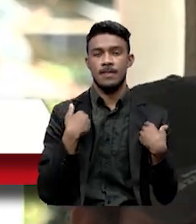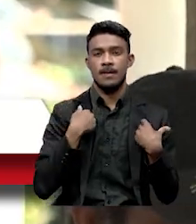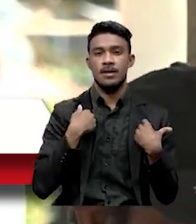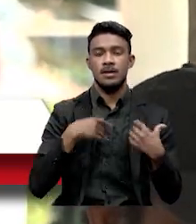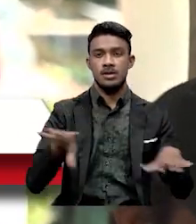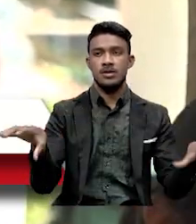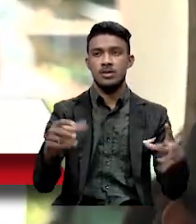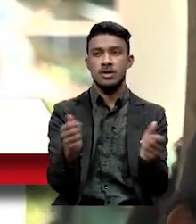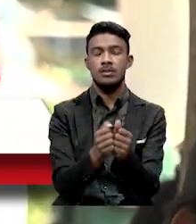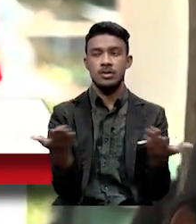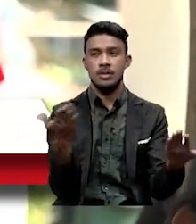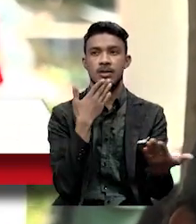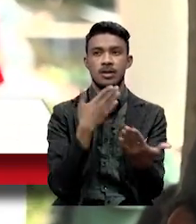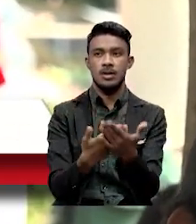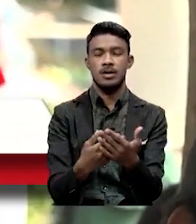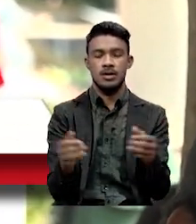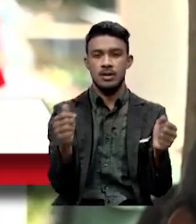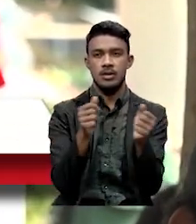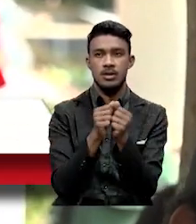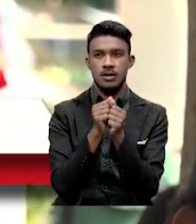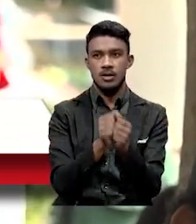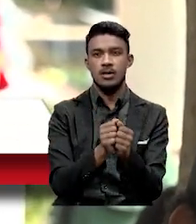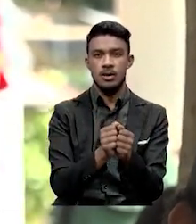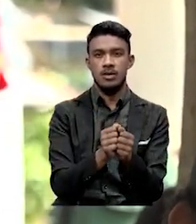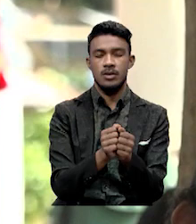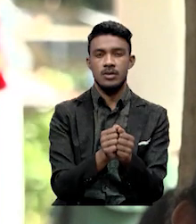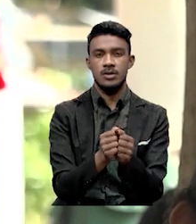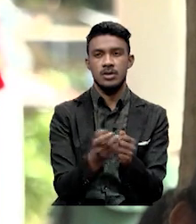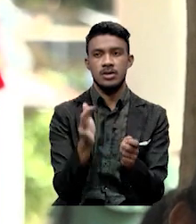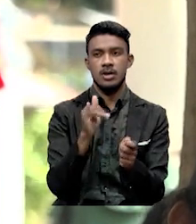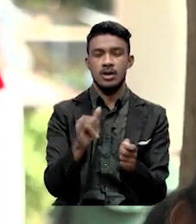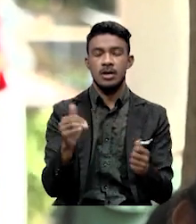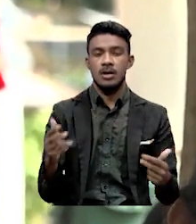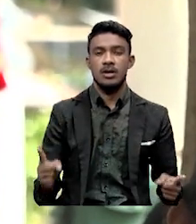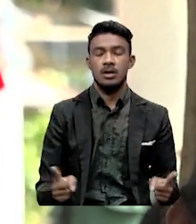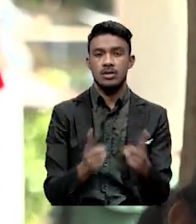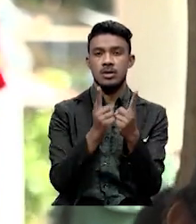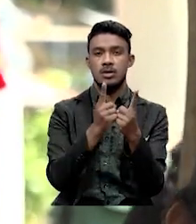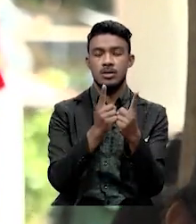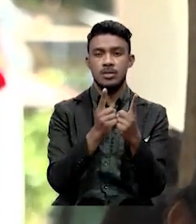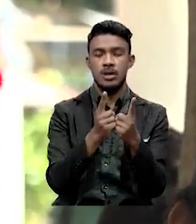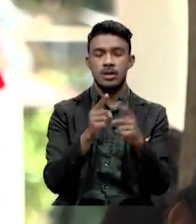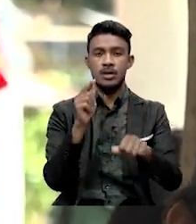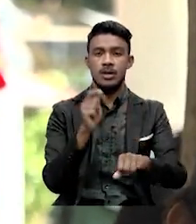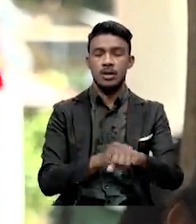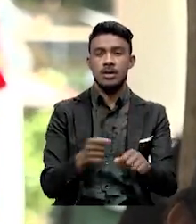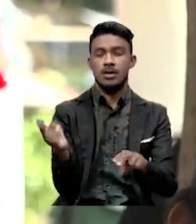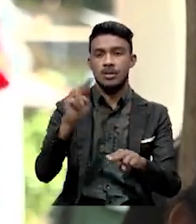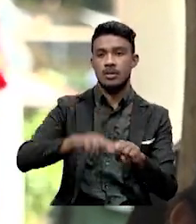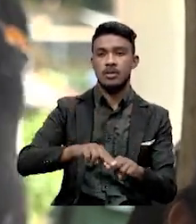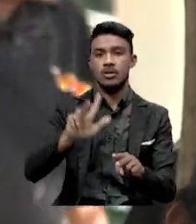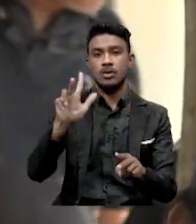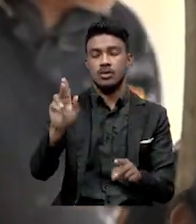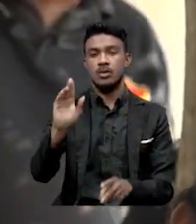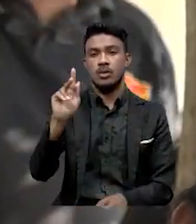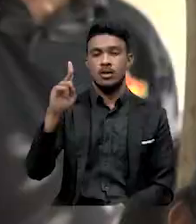moto que bebia entre. Main sponsor batas rotativa GMN Cup Badala Tolu mau kalaran dia